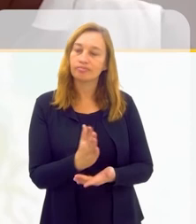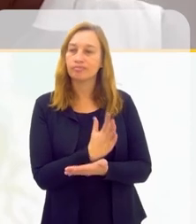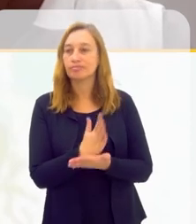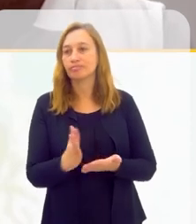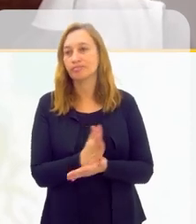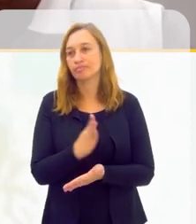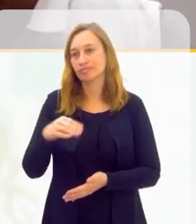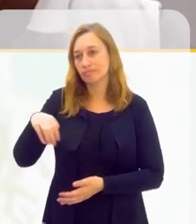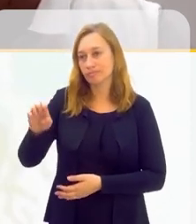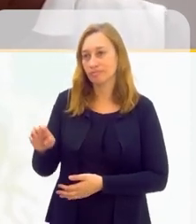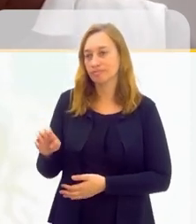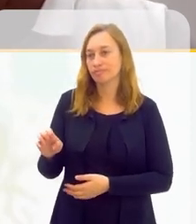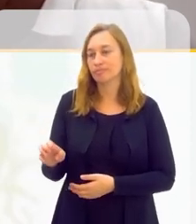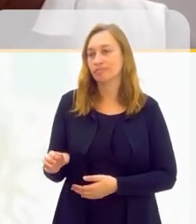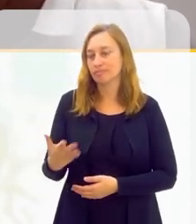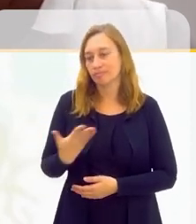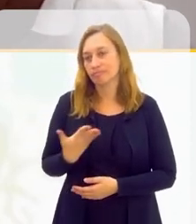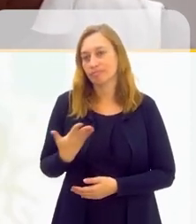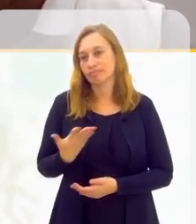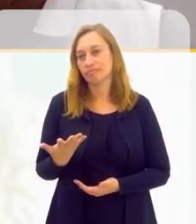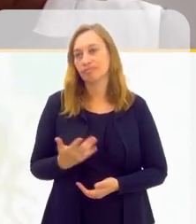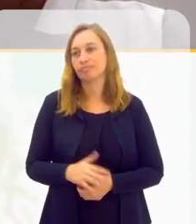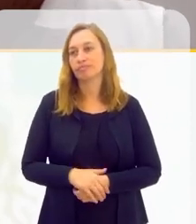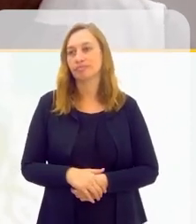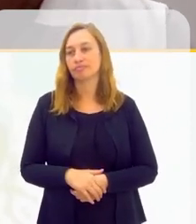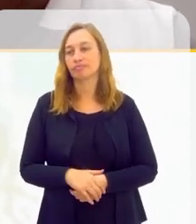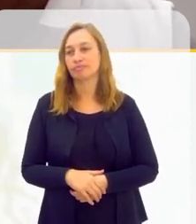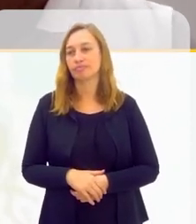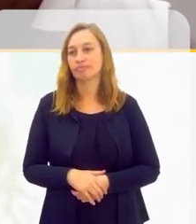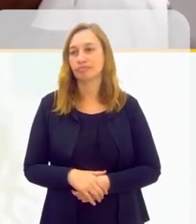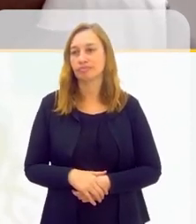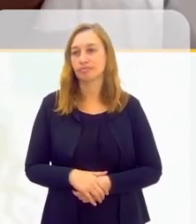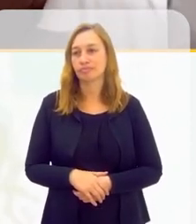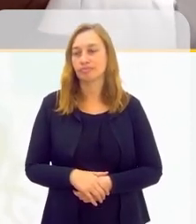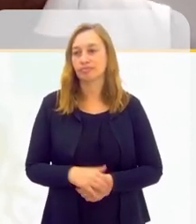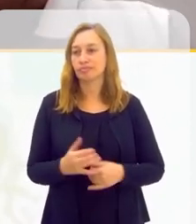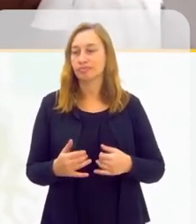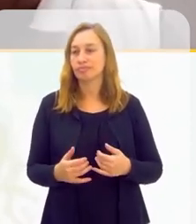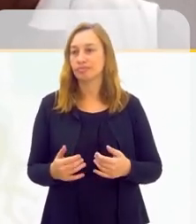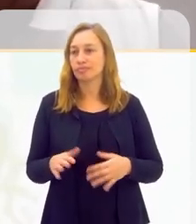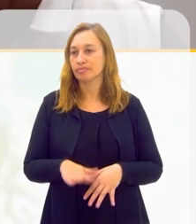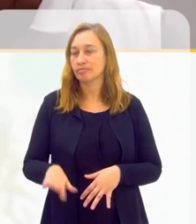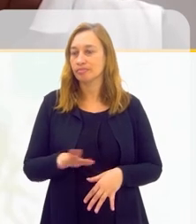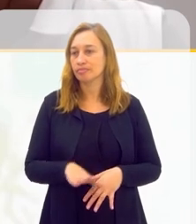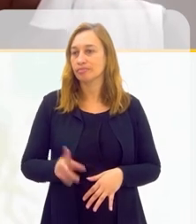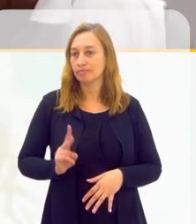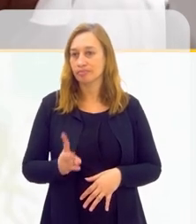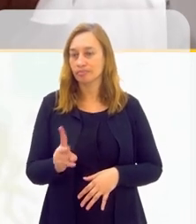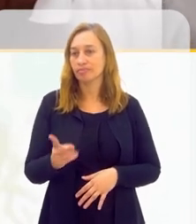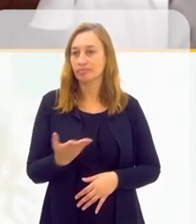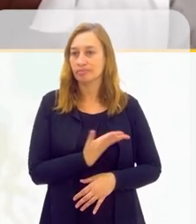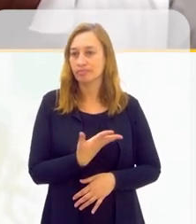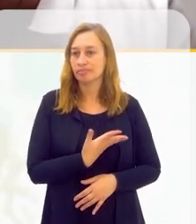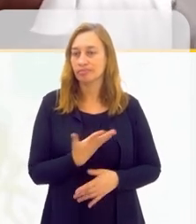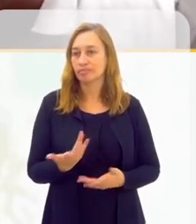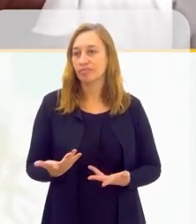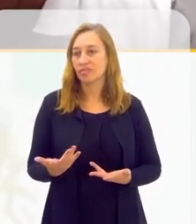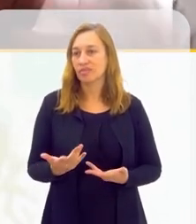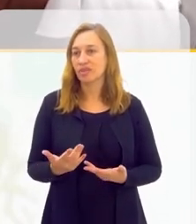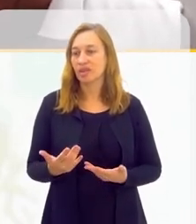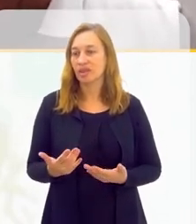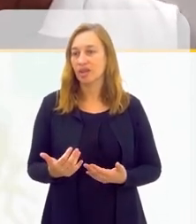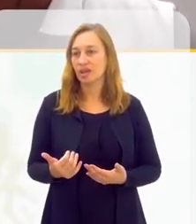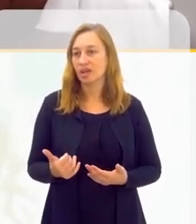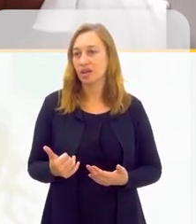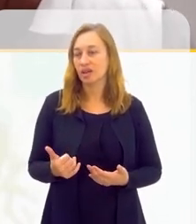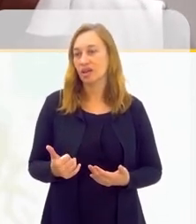vezes à mãe dessa criança, que é a nossa amiga, e que as crianças continuam, obviamente, a ser amigas, que a minha filha ganhou